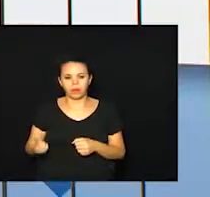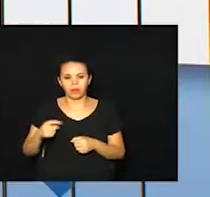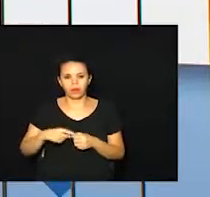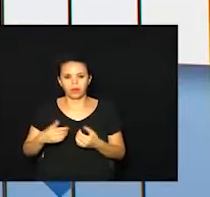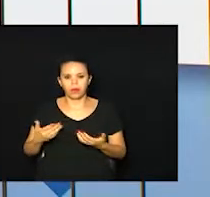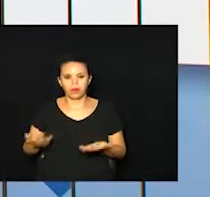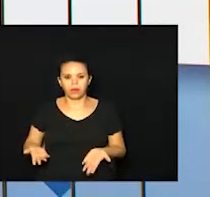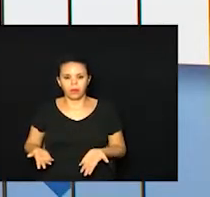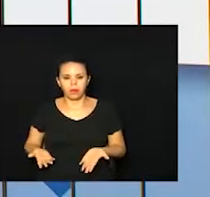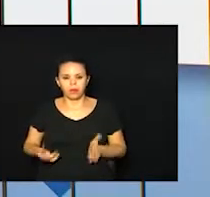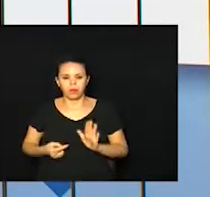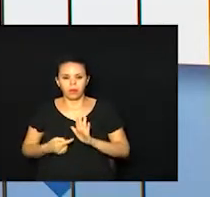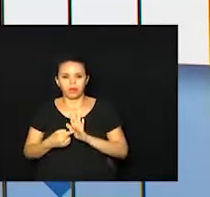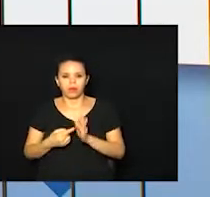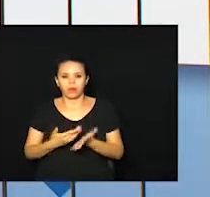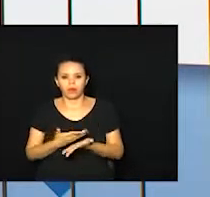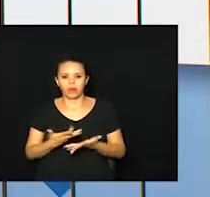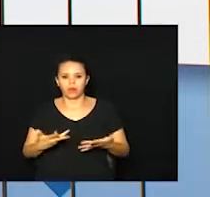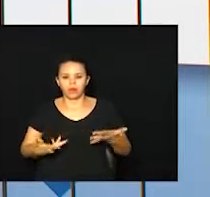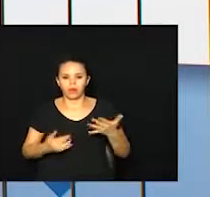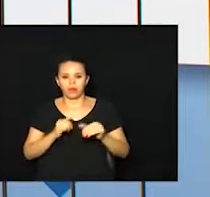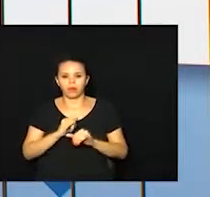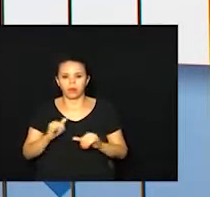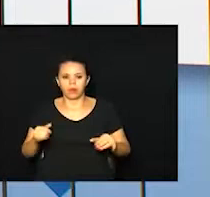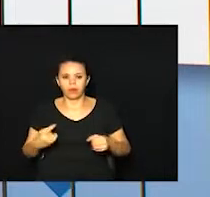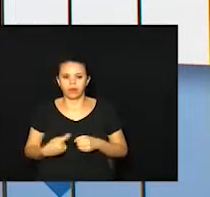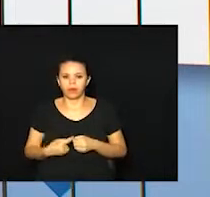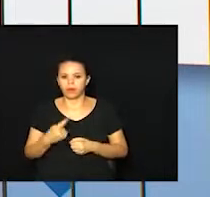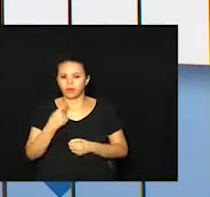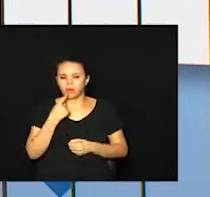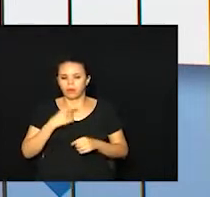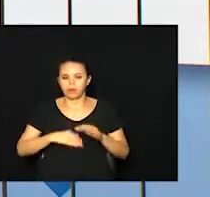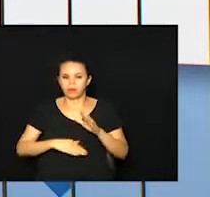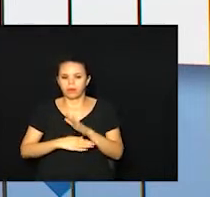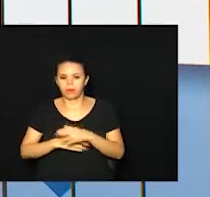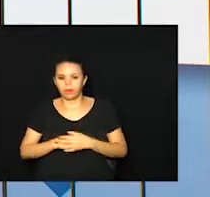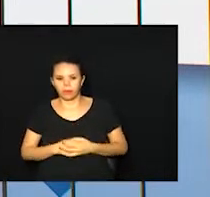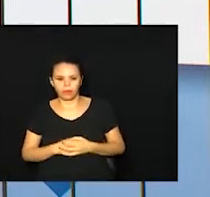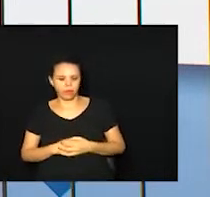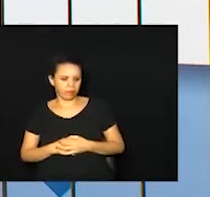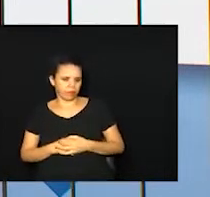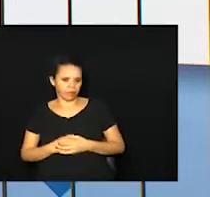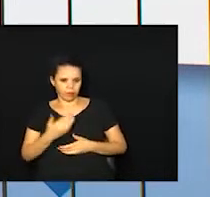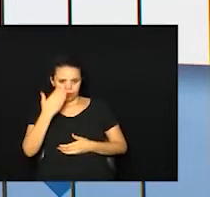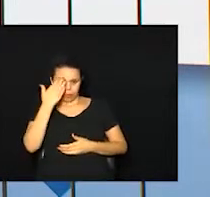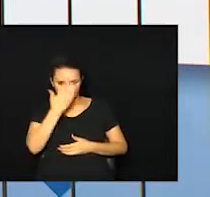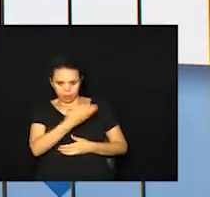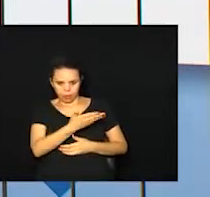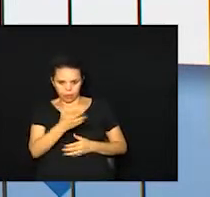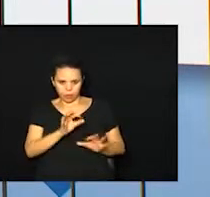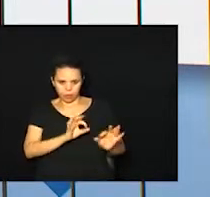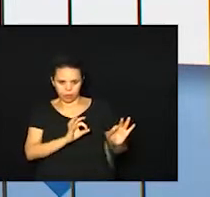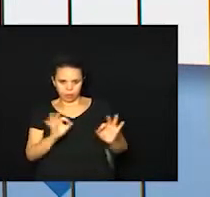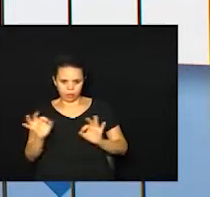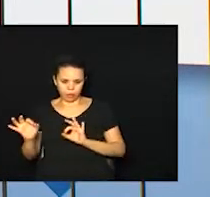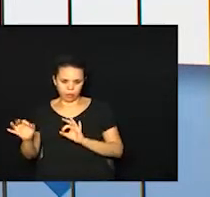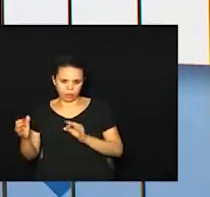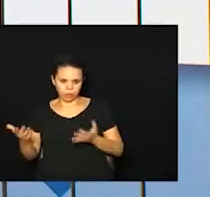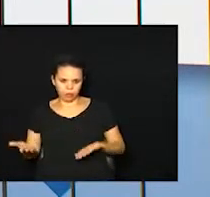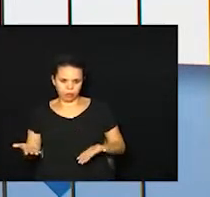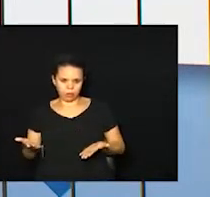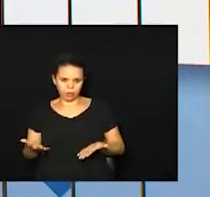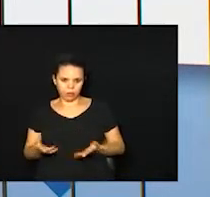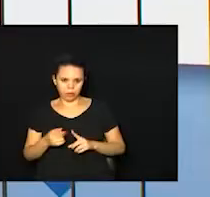aqui apresentando para vocês as notícias da Metrópole e também do Legislativo. Muito obrigada para você que acompanhou a gente aí ao longo